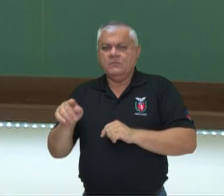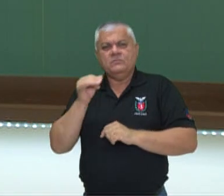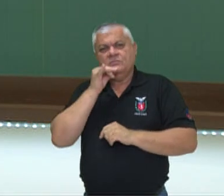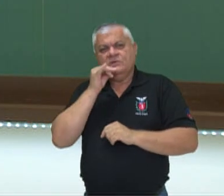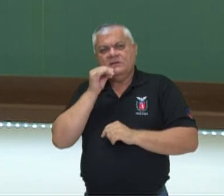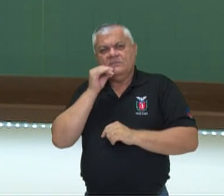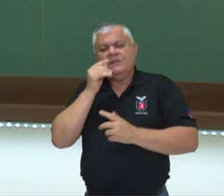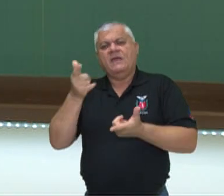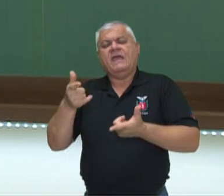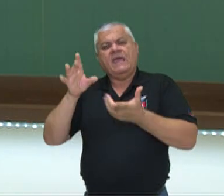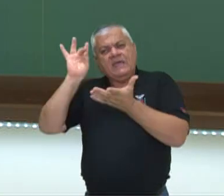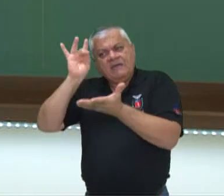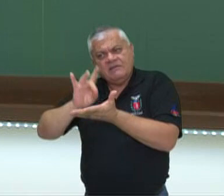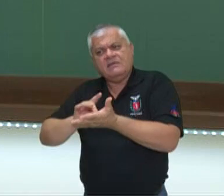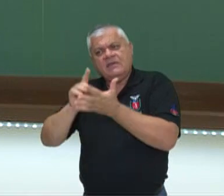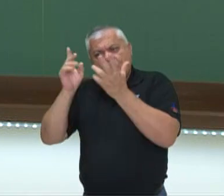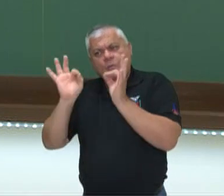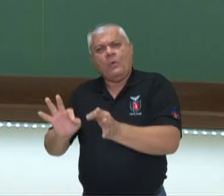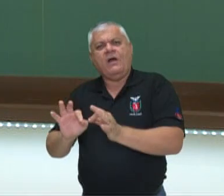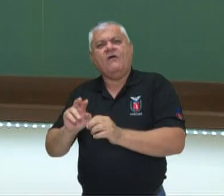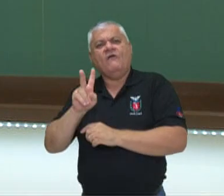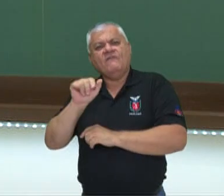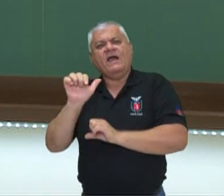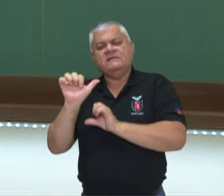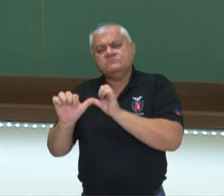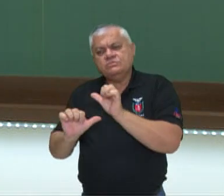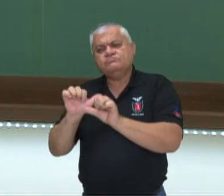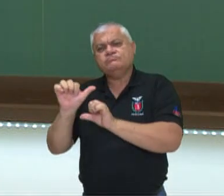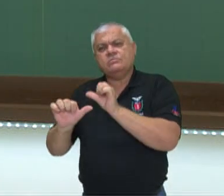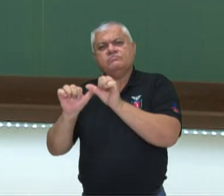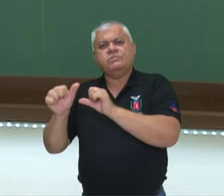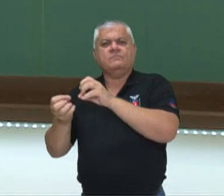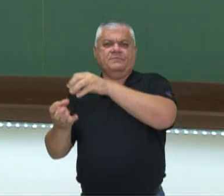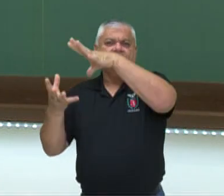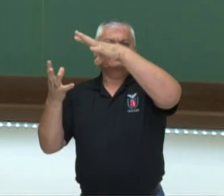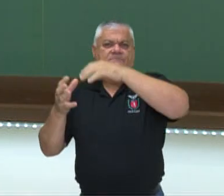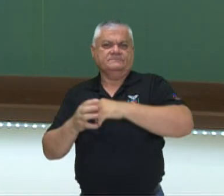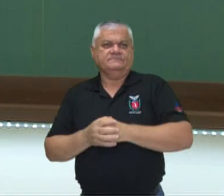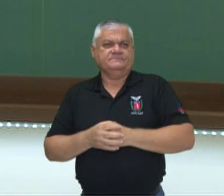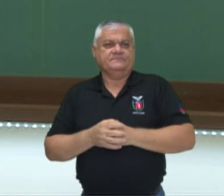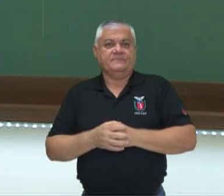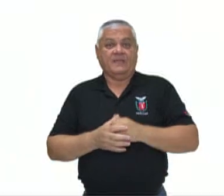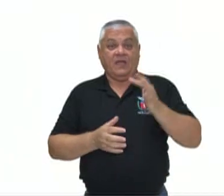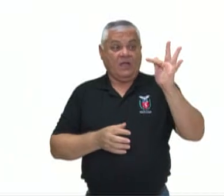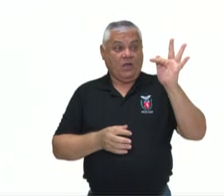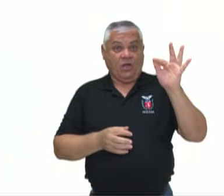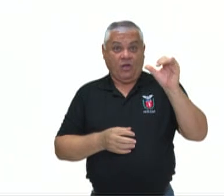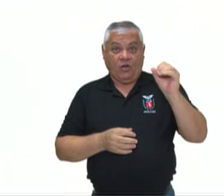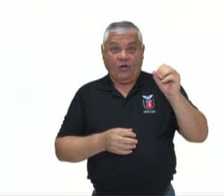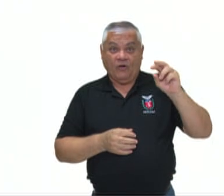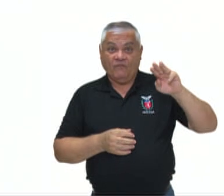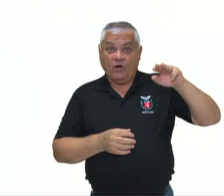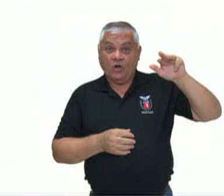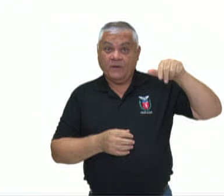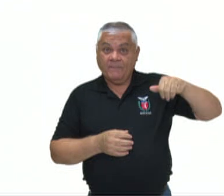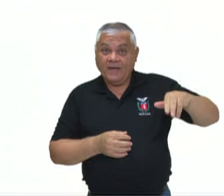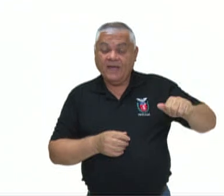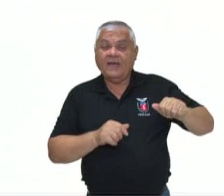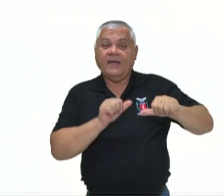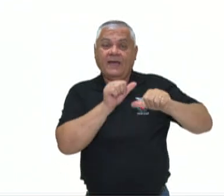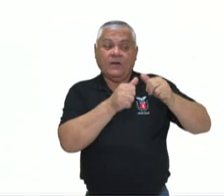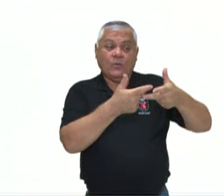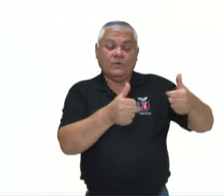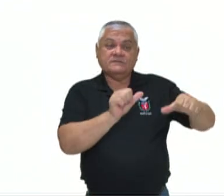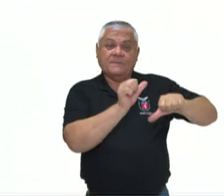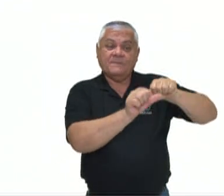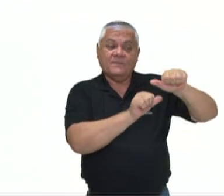Então, é o vir a ser, aquilo que vai se tornar algo, tá? Já a forma é aquilo que faz com que uma coisa seja o